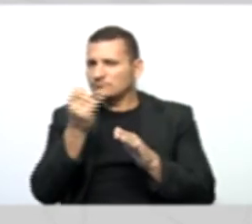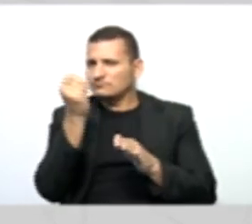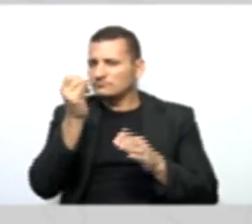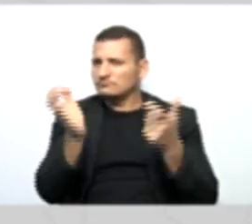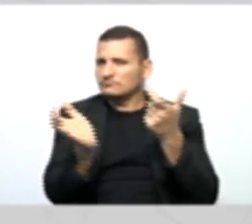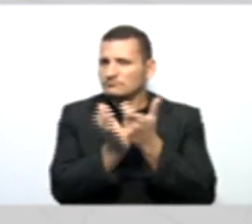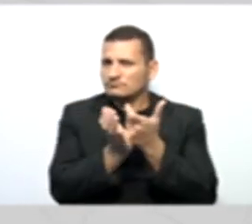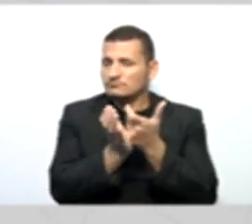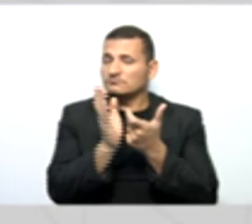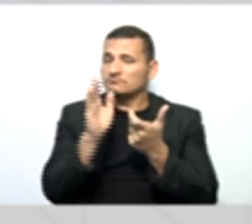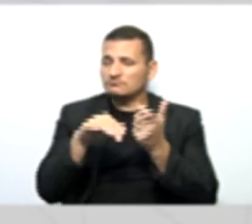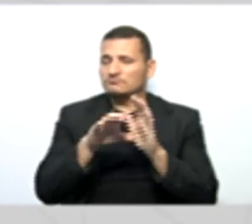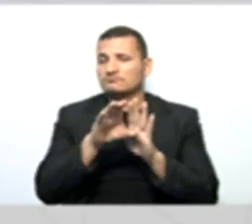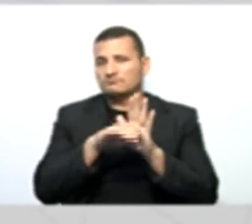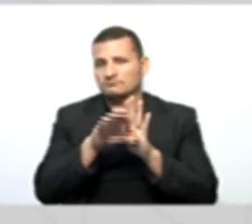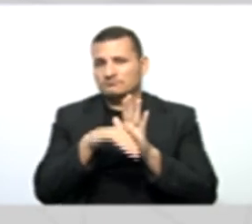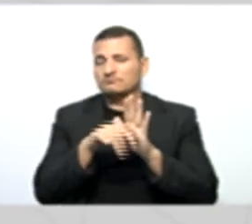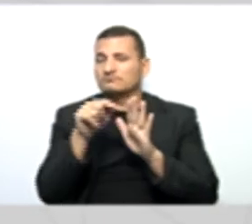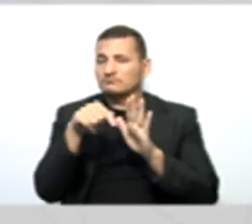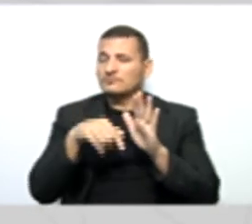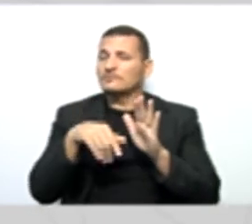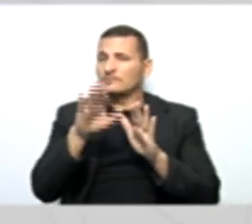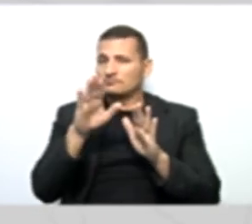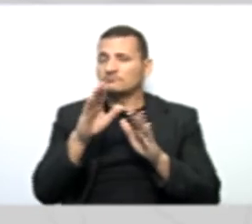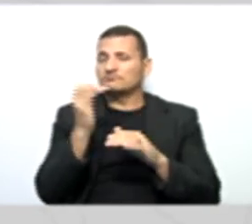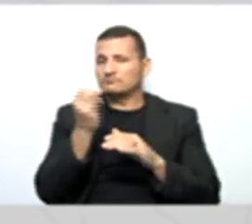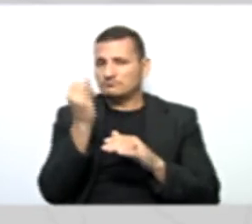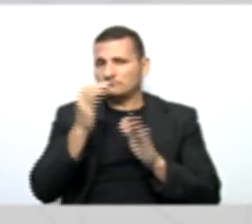do conceito. Ele é o método mais